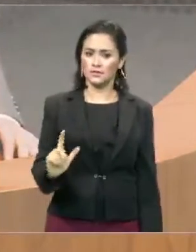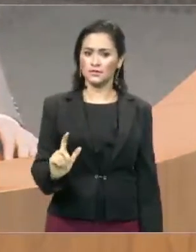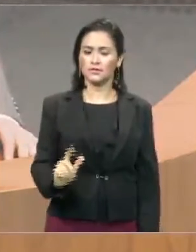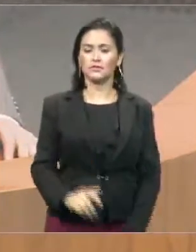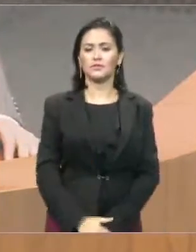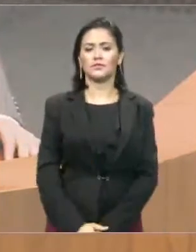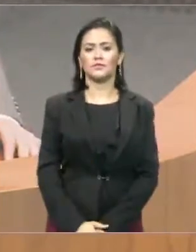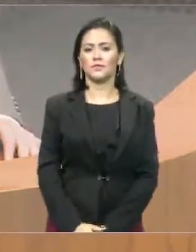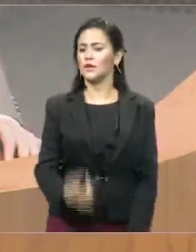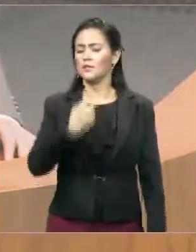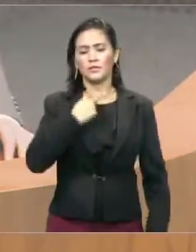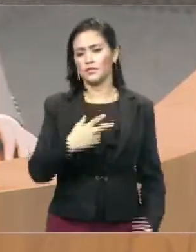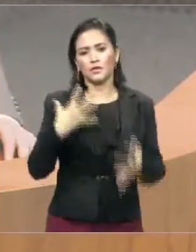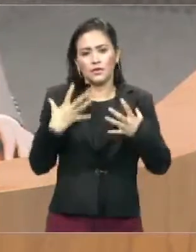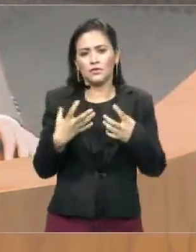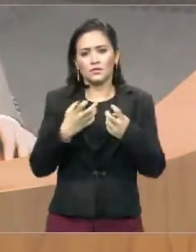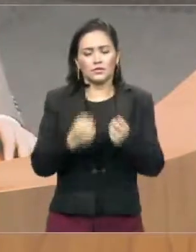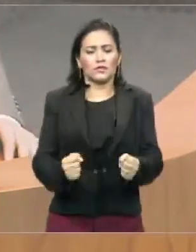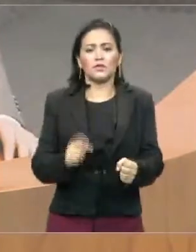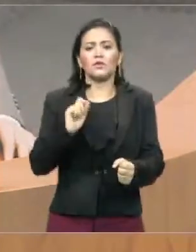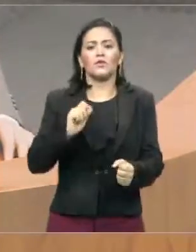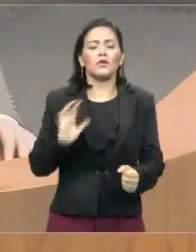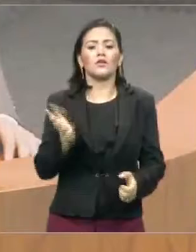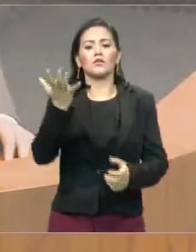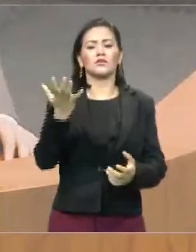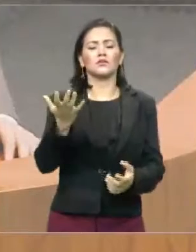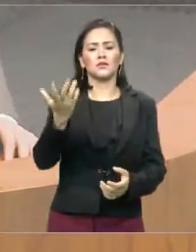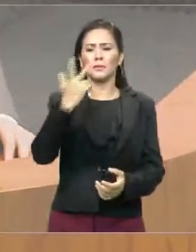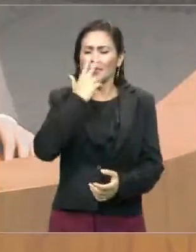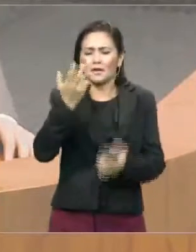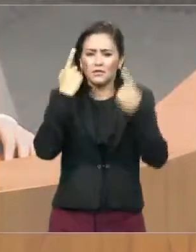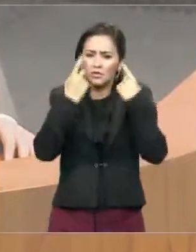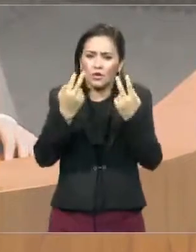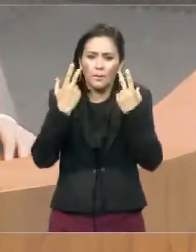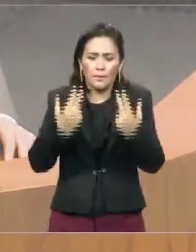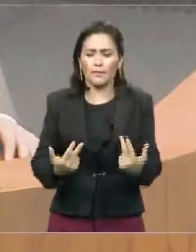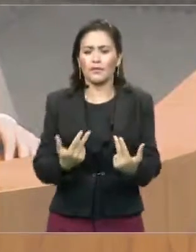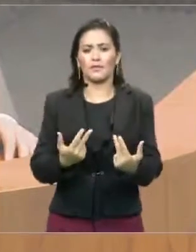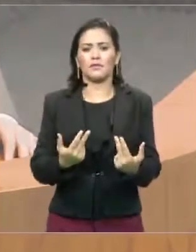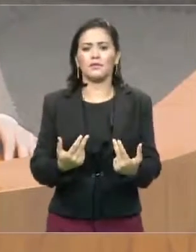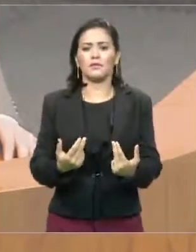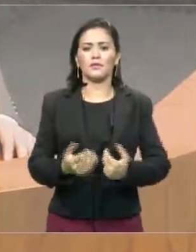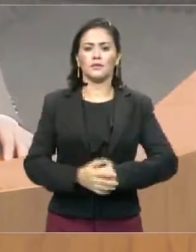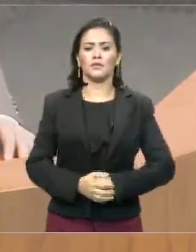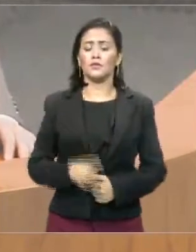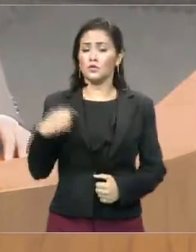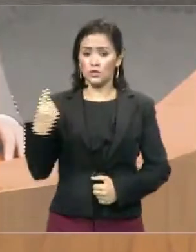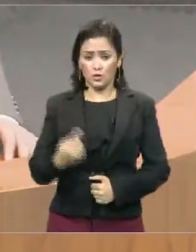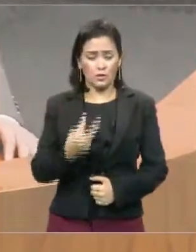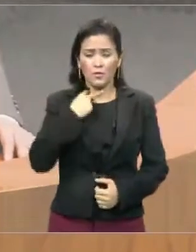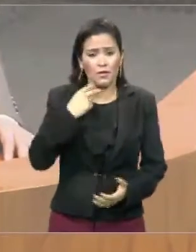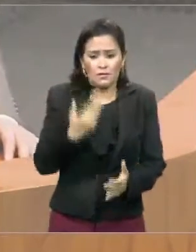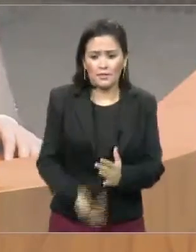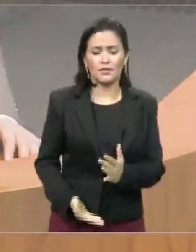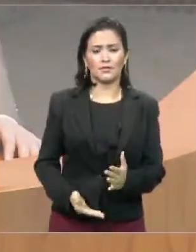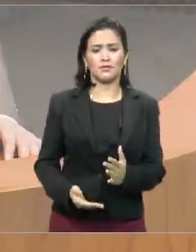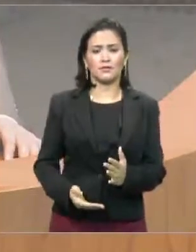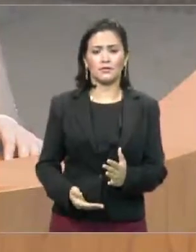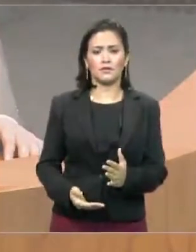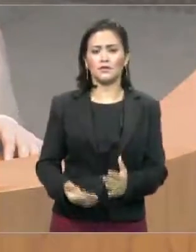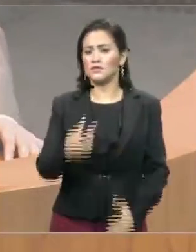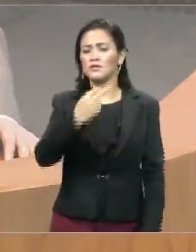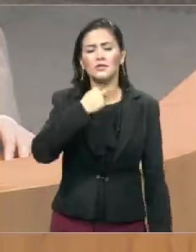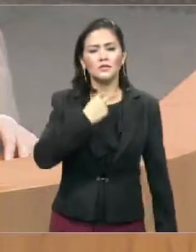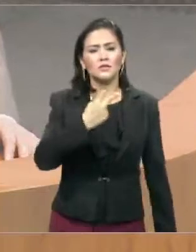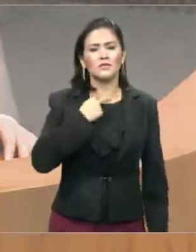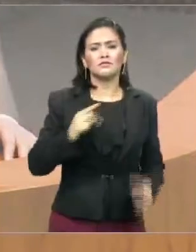Nós não podemos aceitar essa situação. Nós não podemos perder essa guerra. Nós não podemos